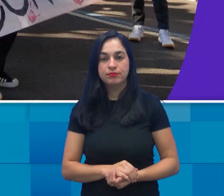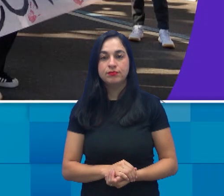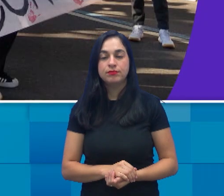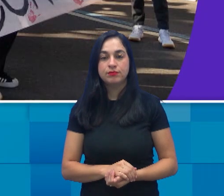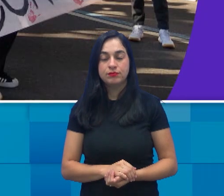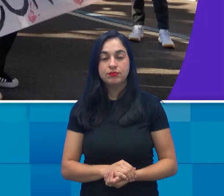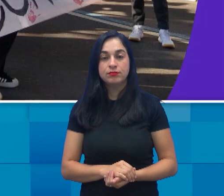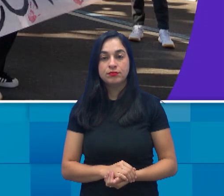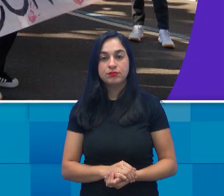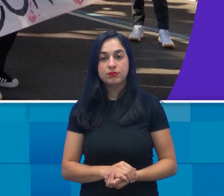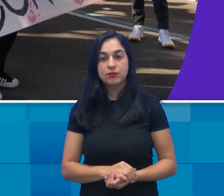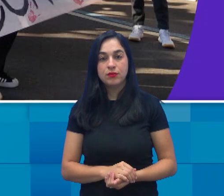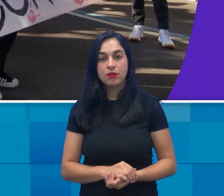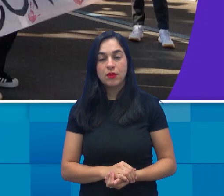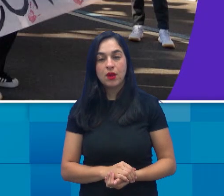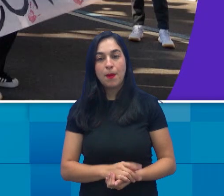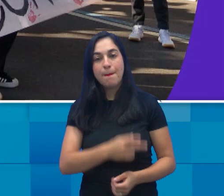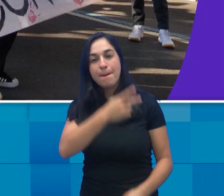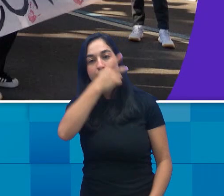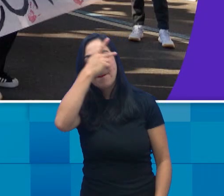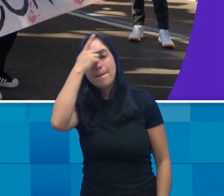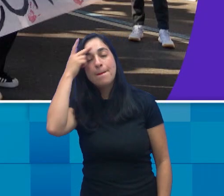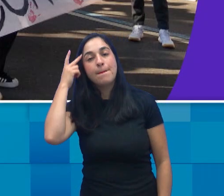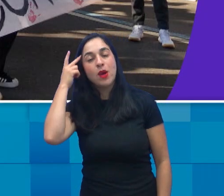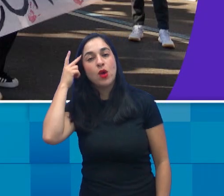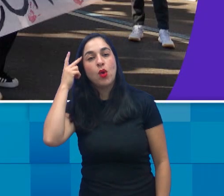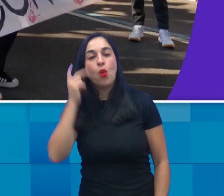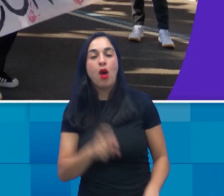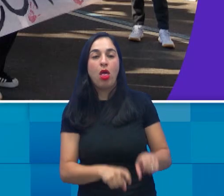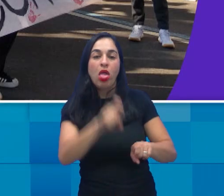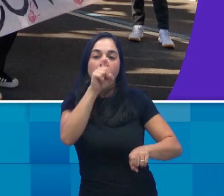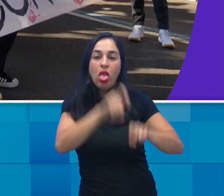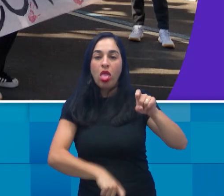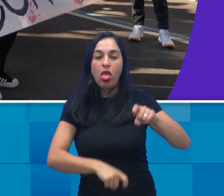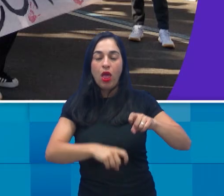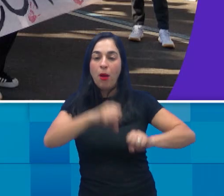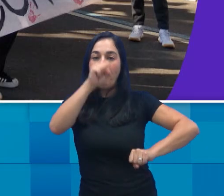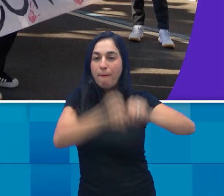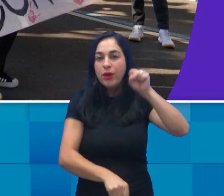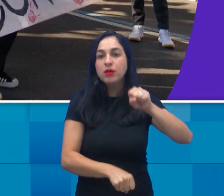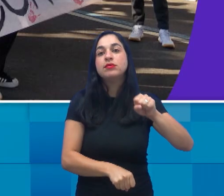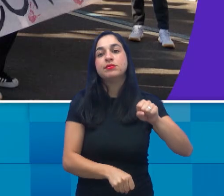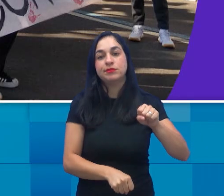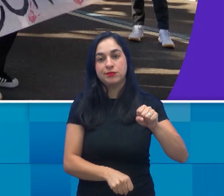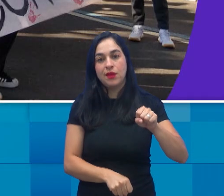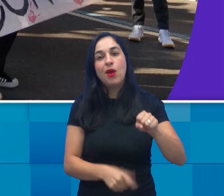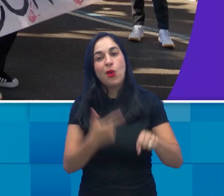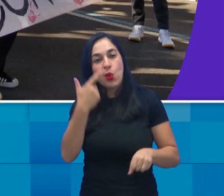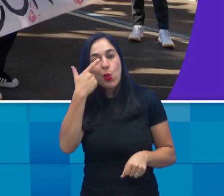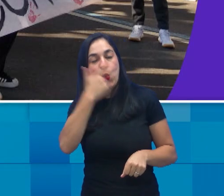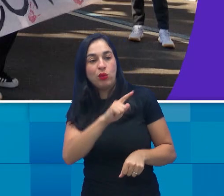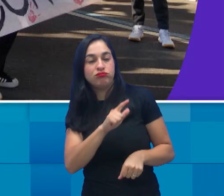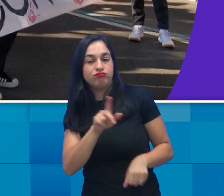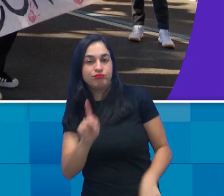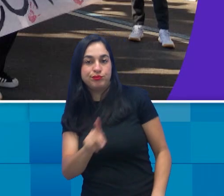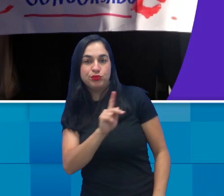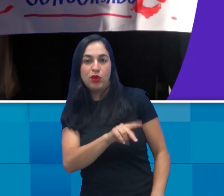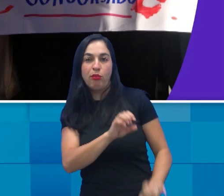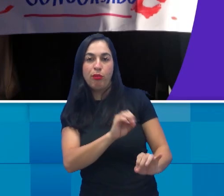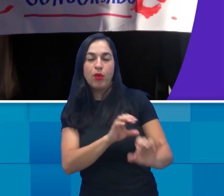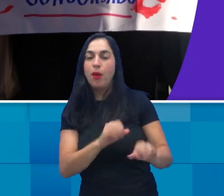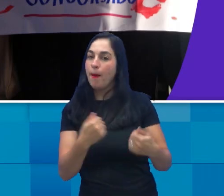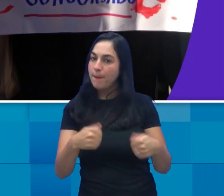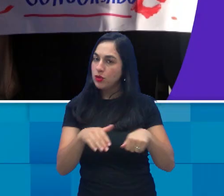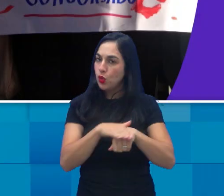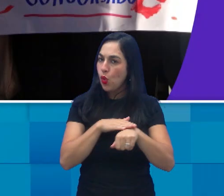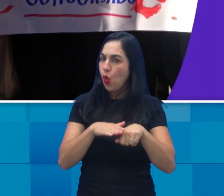Aqui o estuprador é concursado. Esse é um outro debate que tem que ser feito com a